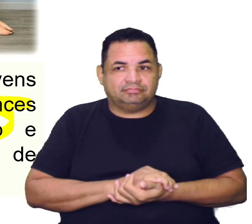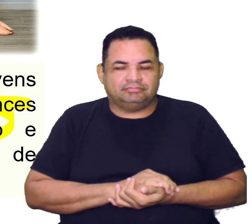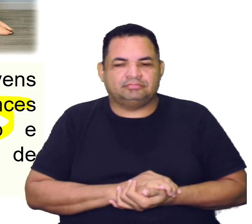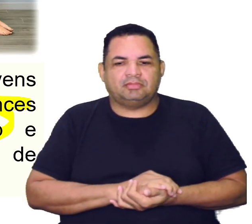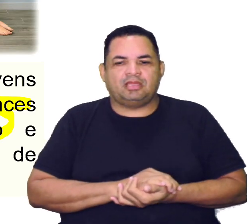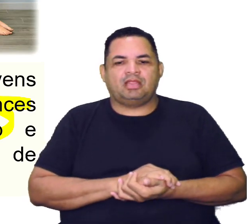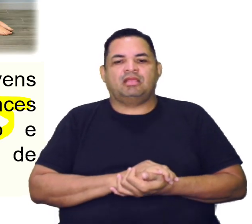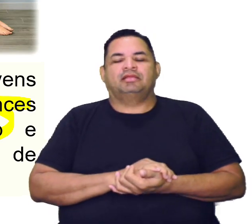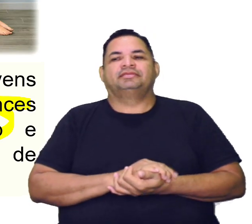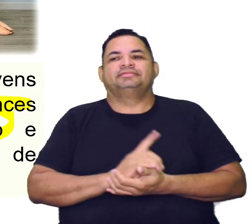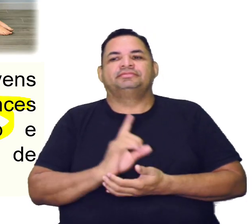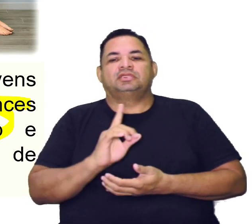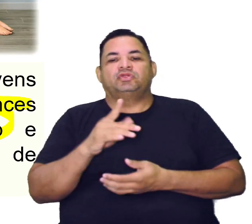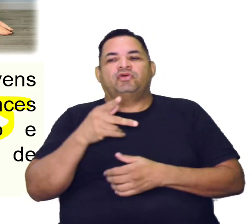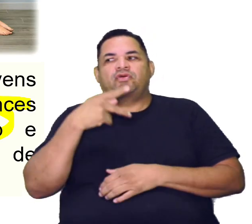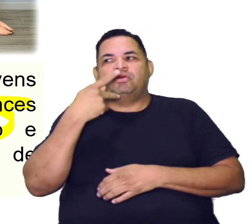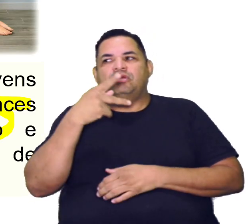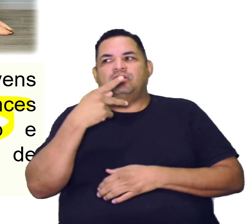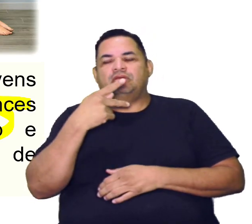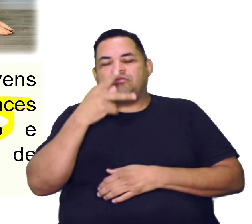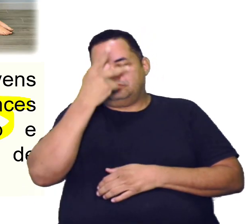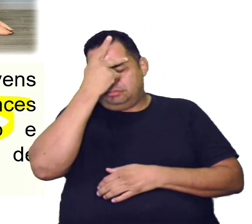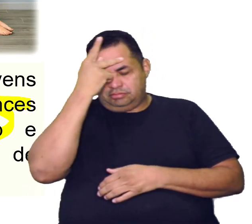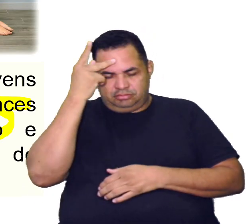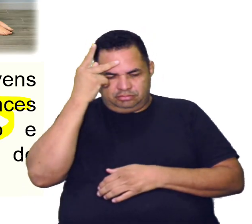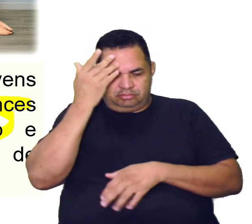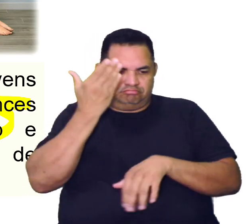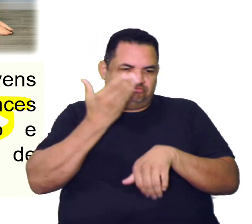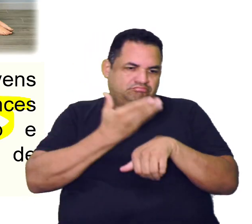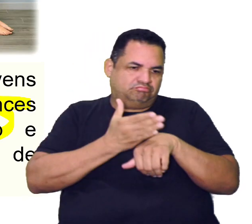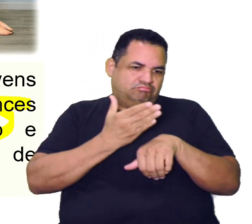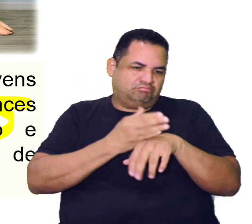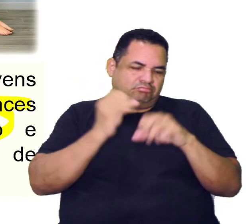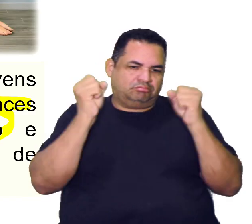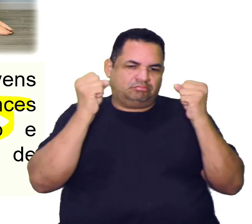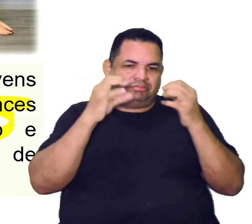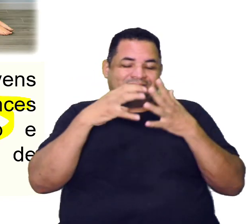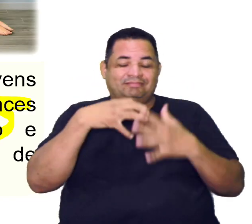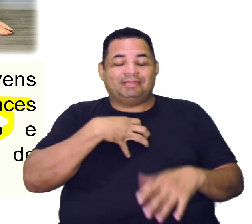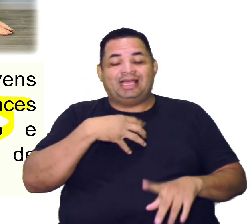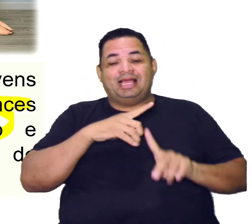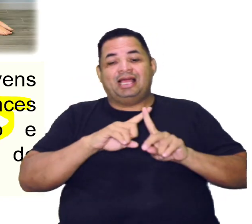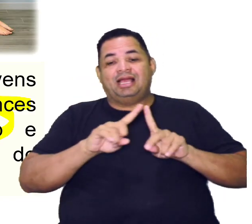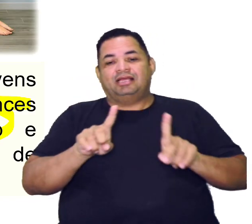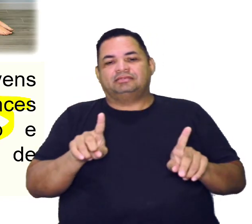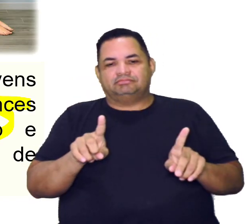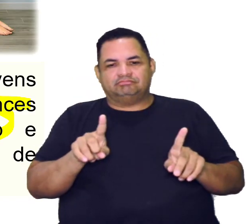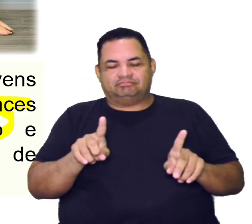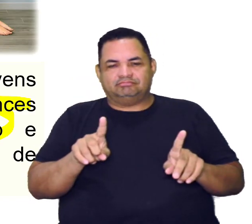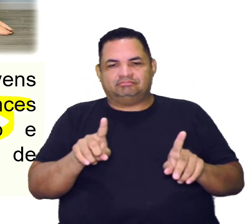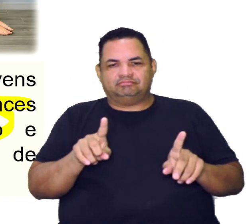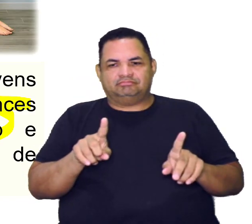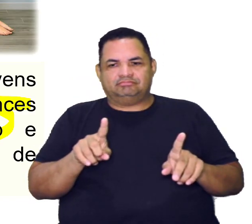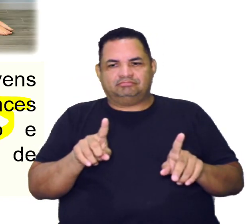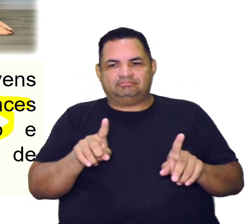pessoas que praticam exercício físico regularmente não sintam, só que